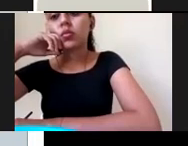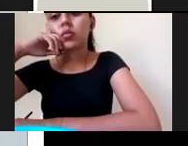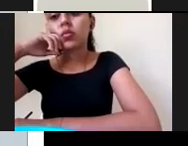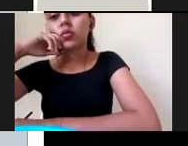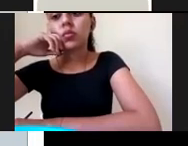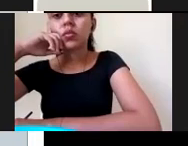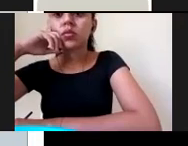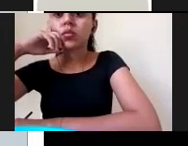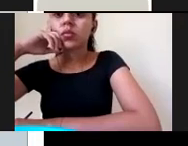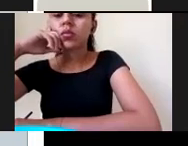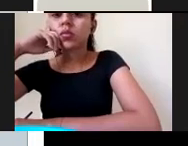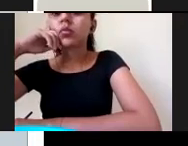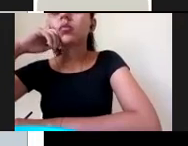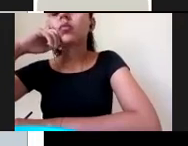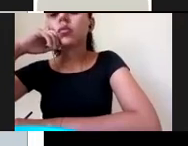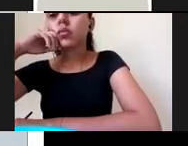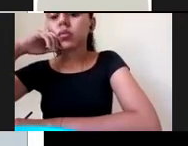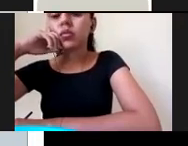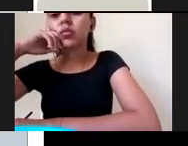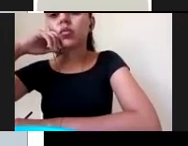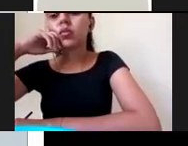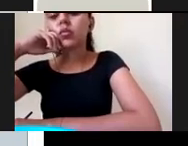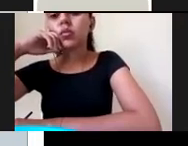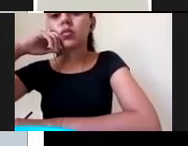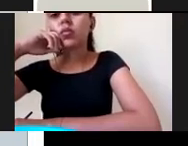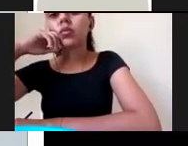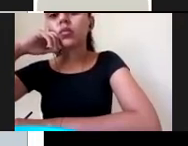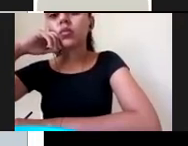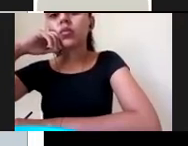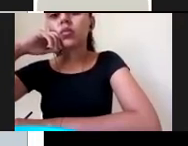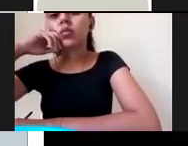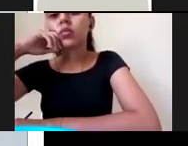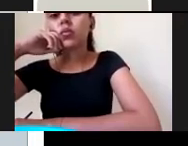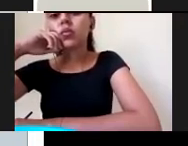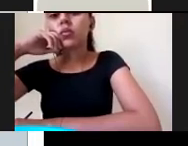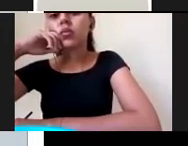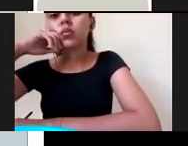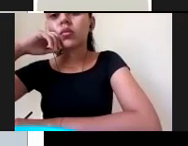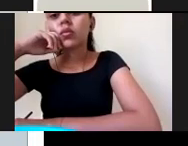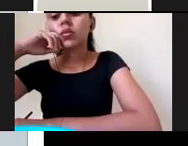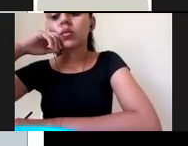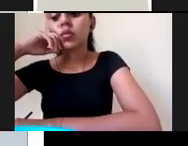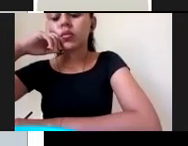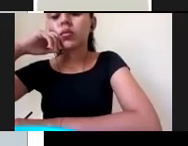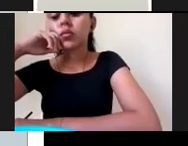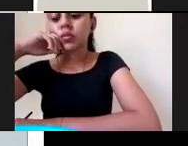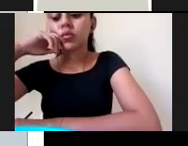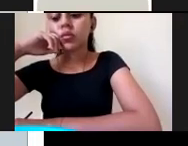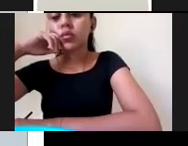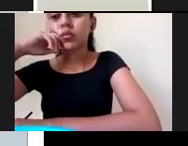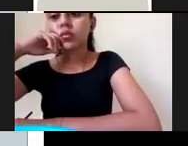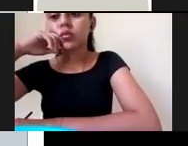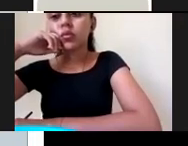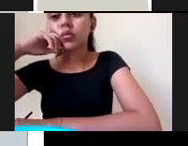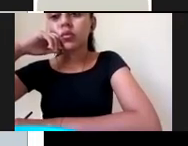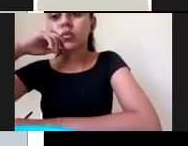sinais vitais. E aí viu-se a necessidade da avaliação da dor, porque não era avaliada a